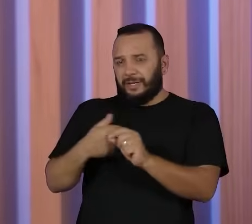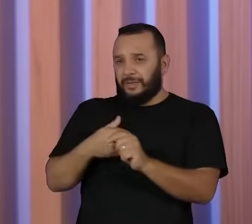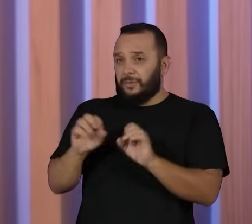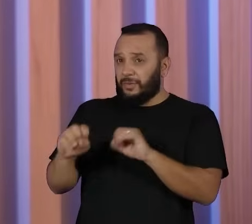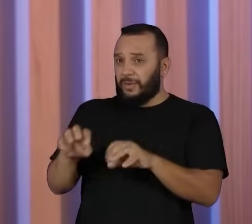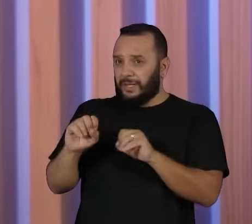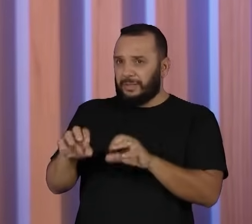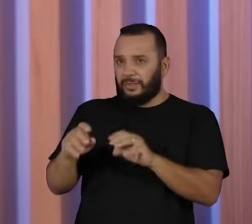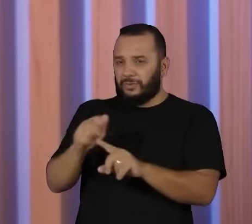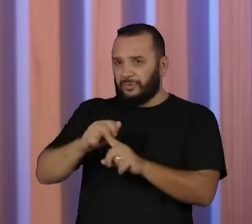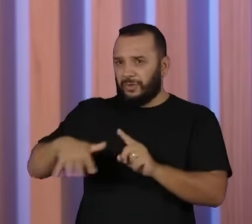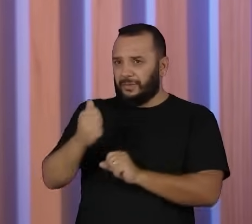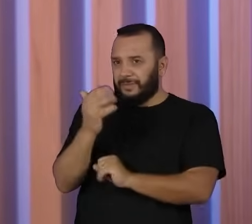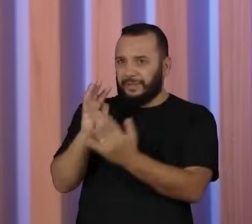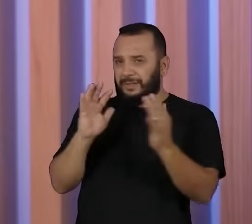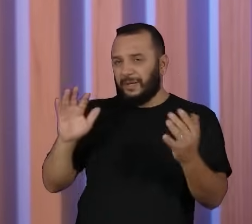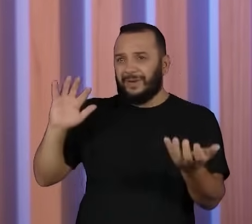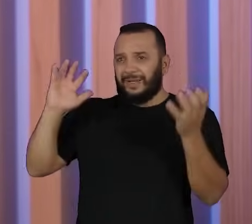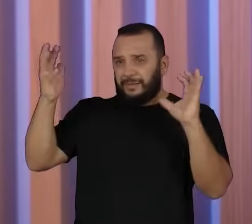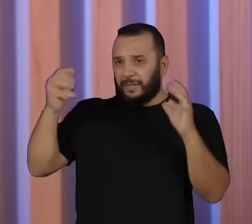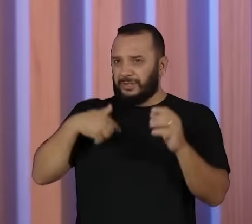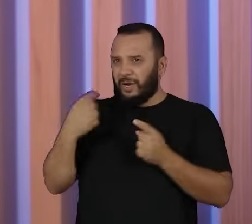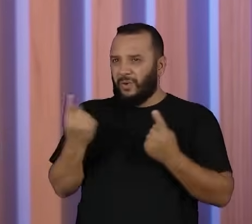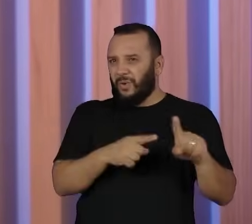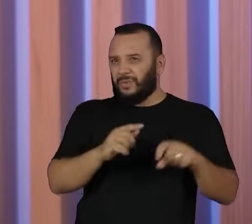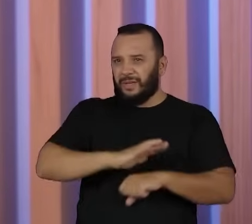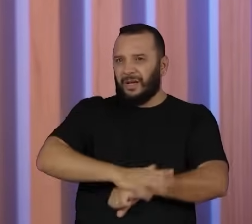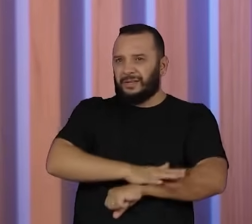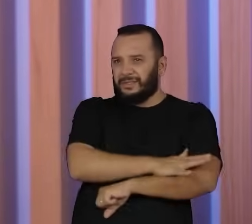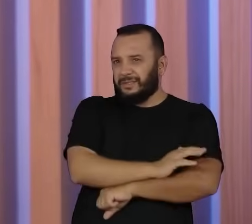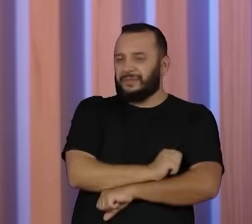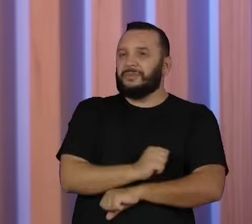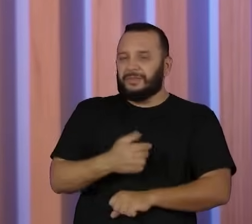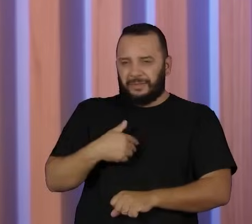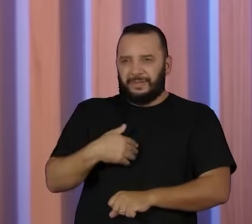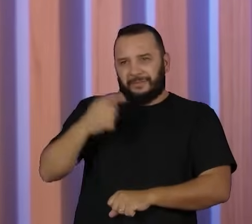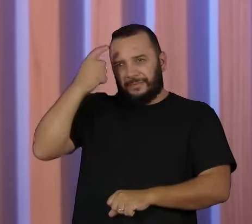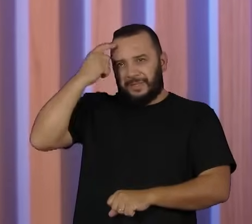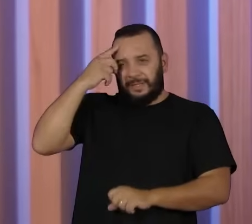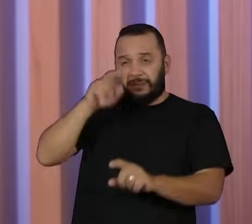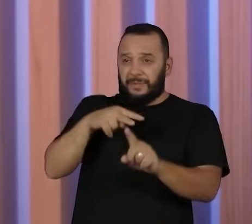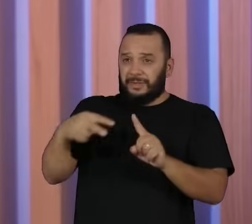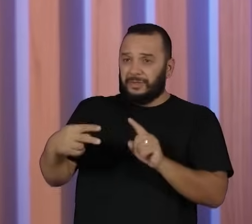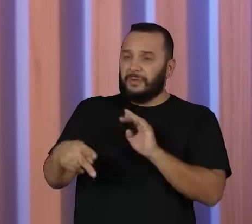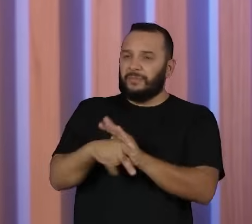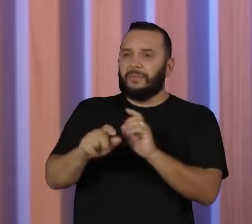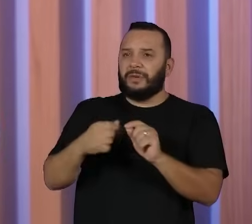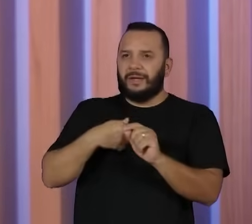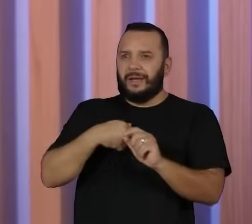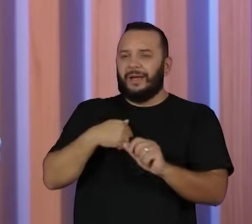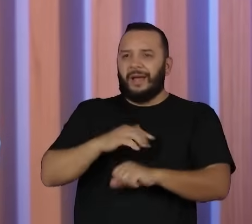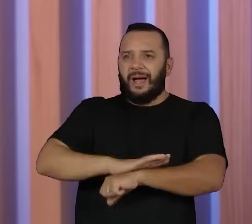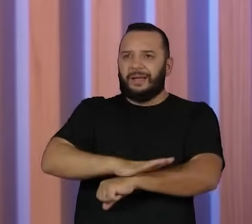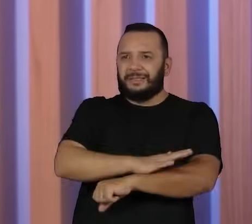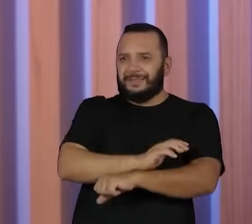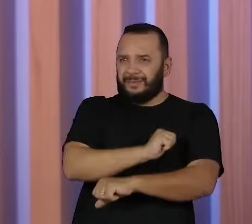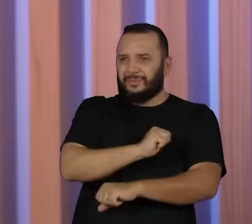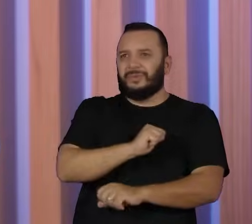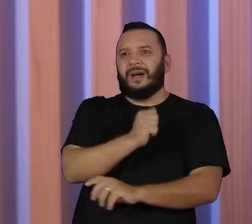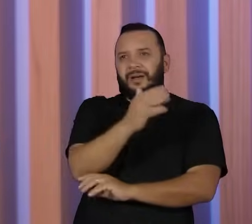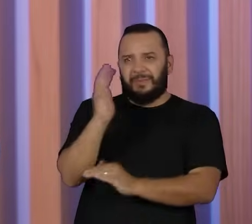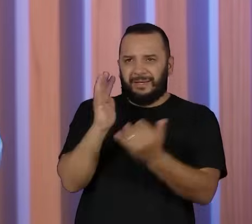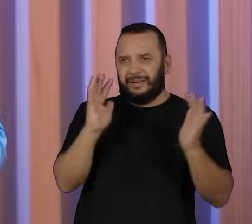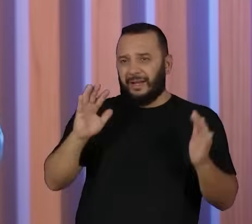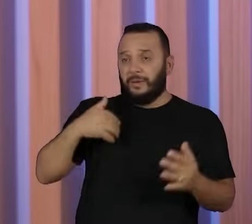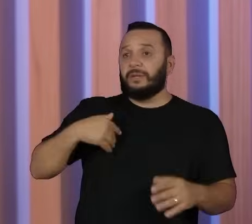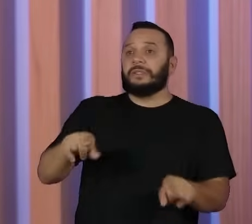educação climática que seja antirracista, que considere, que eduque, que traga as perspectivas do racismo ambiental, mas também entendendo que a